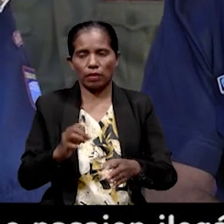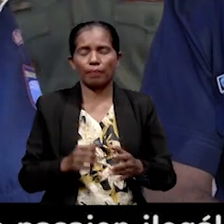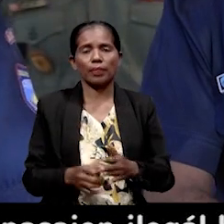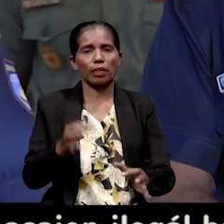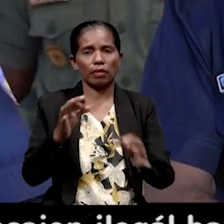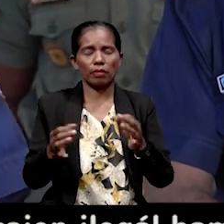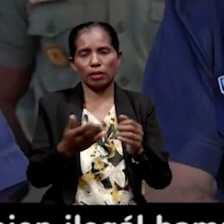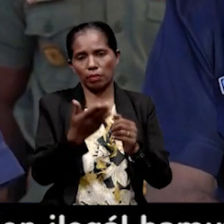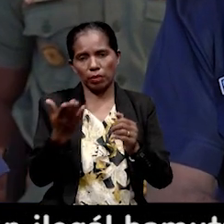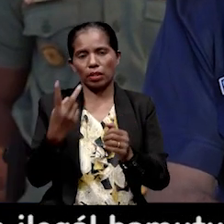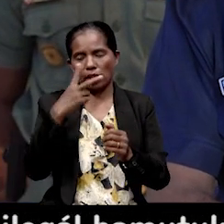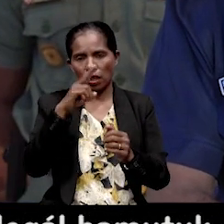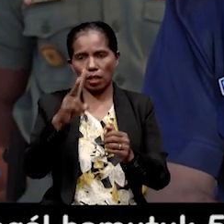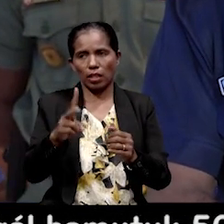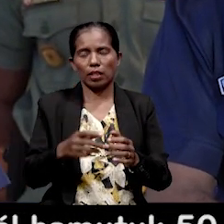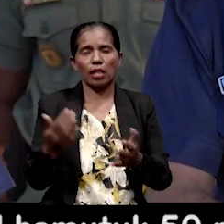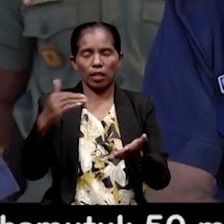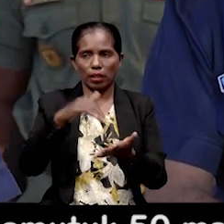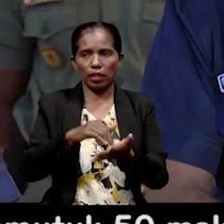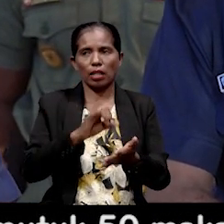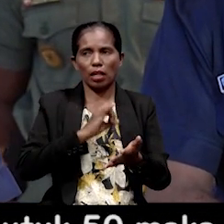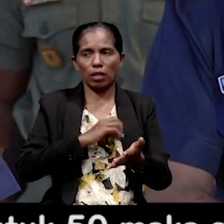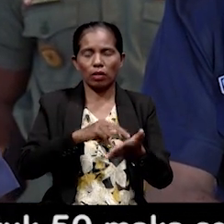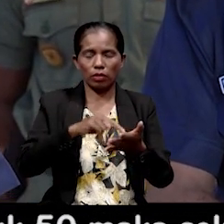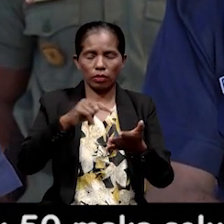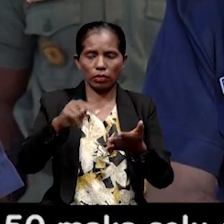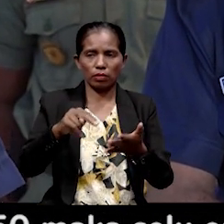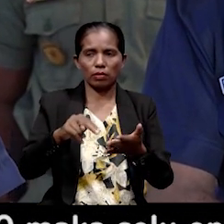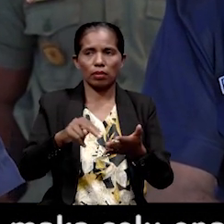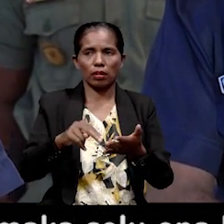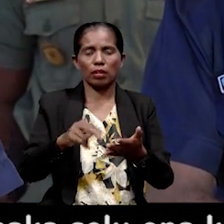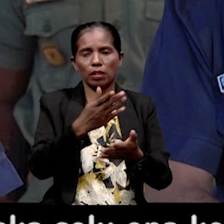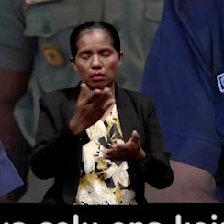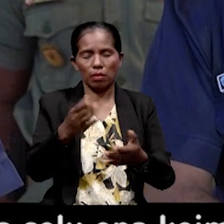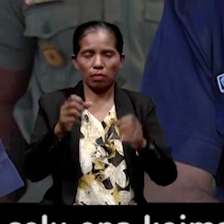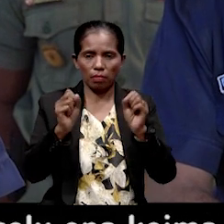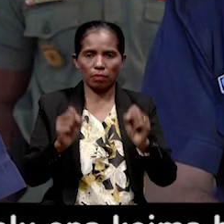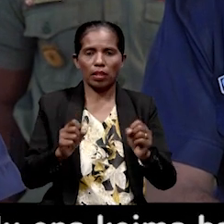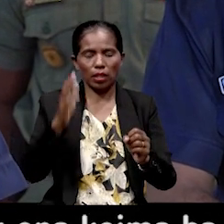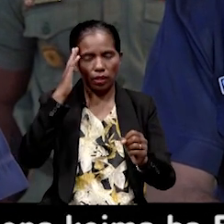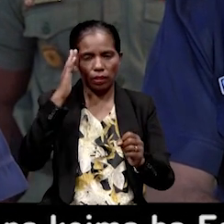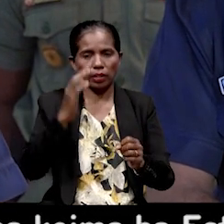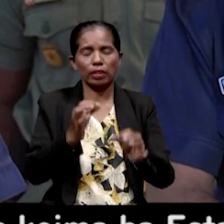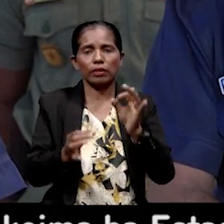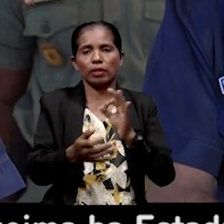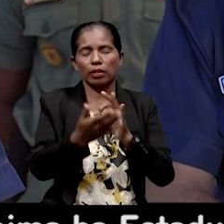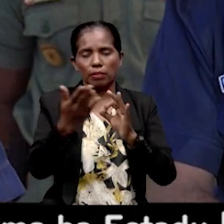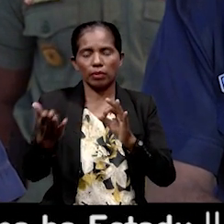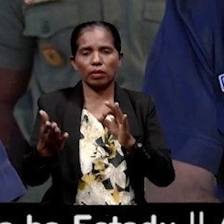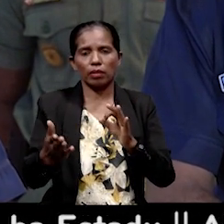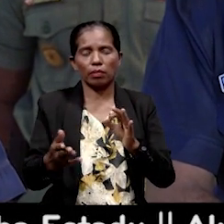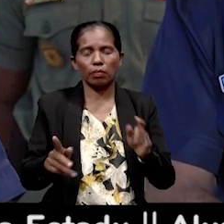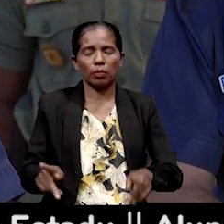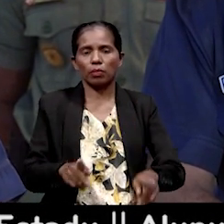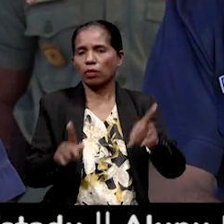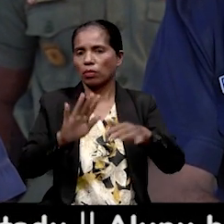Danê aceita o voto, ele tem que dar a data, ele tem números de contatos, ele tem que dar a quando ele aceita o voto, ele público